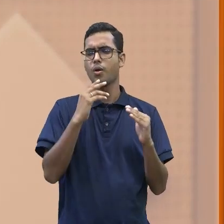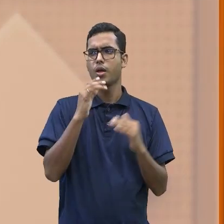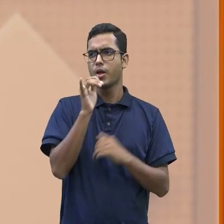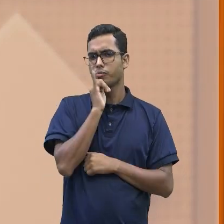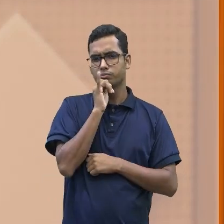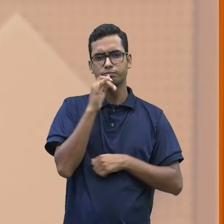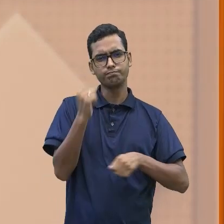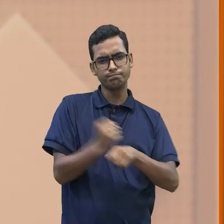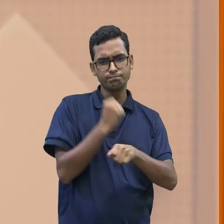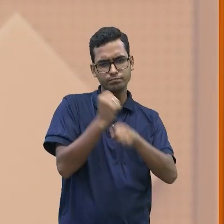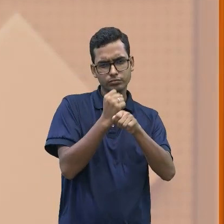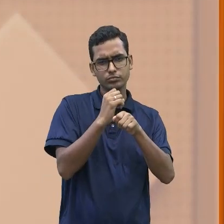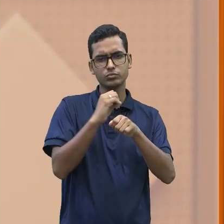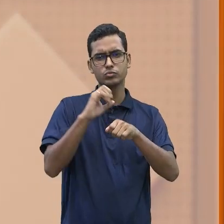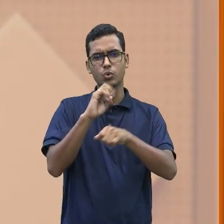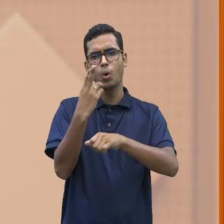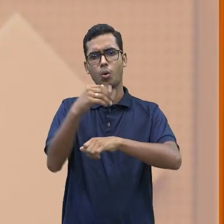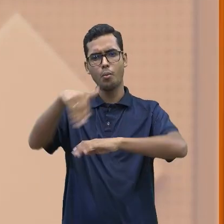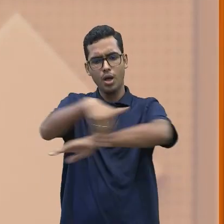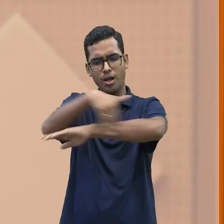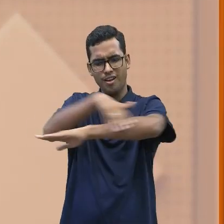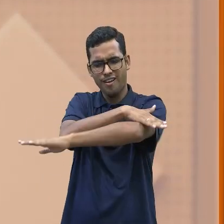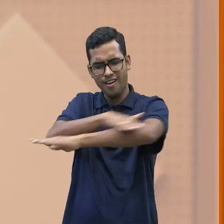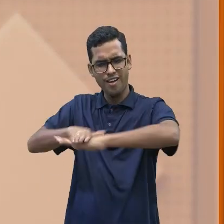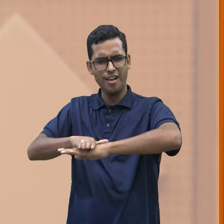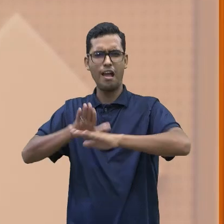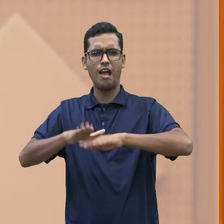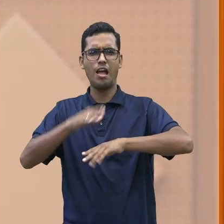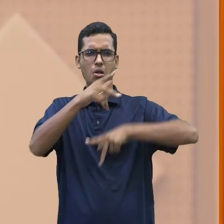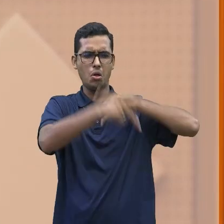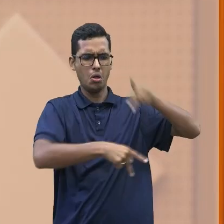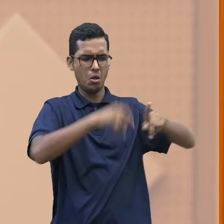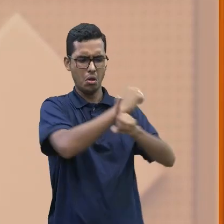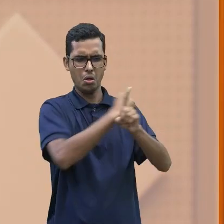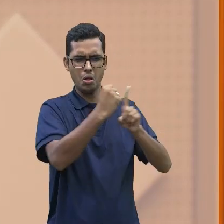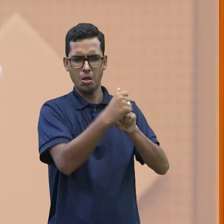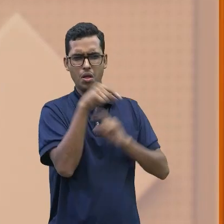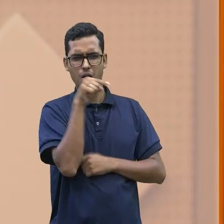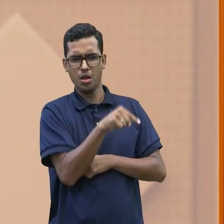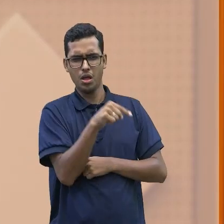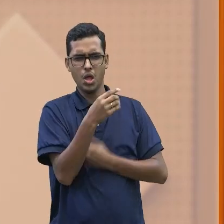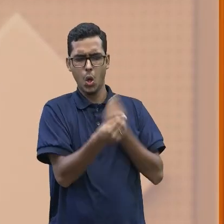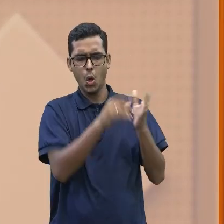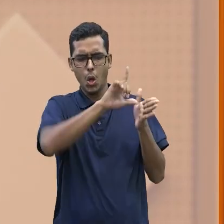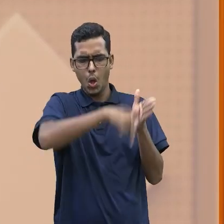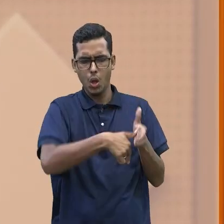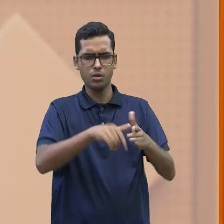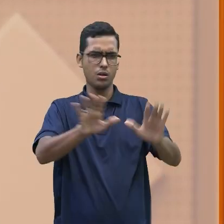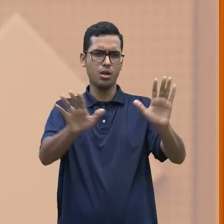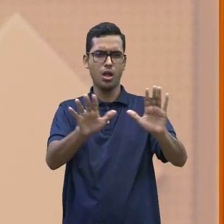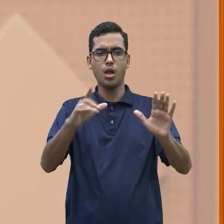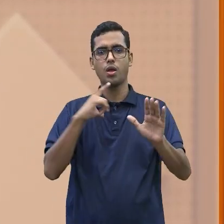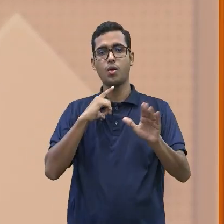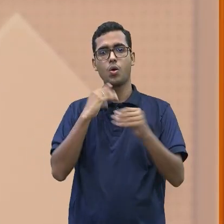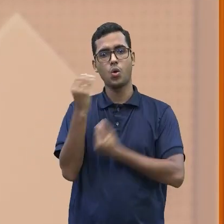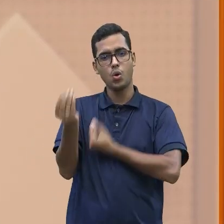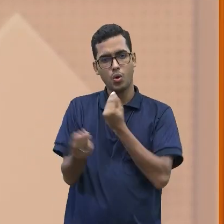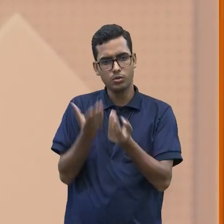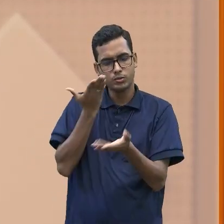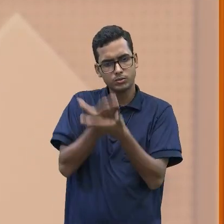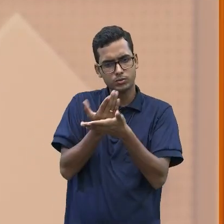um asfaltamento, vai dizer que aquela sociedade ela é atrasada. Não. De acordo